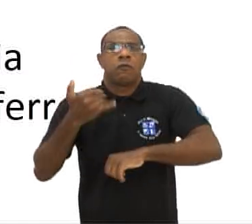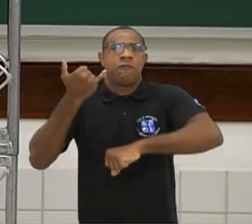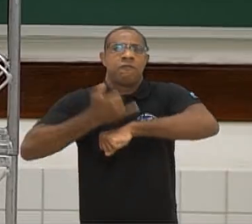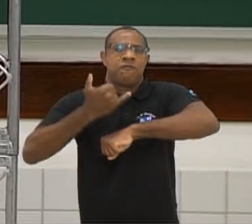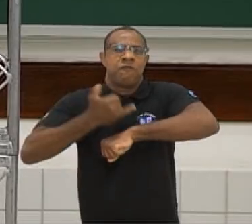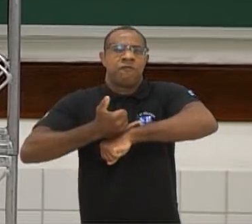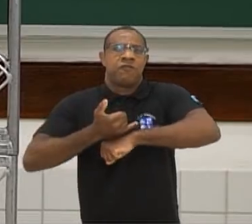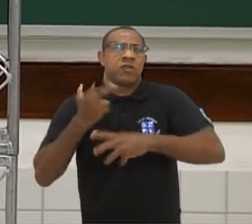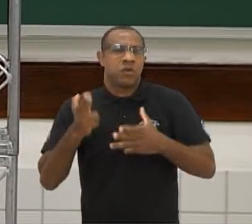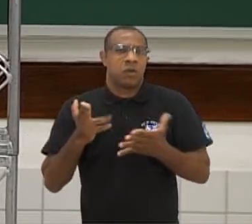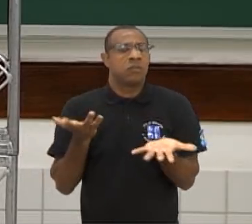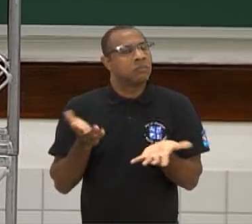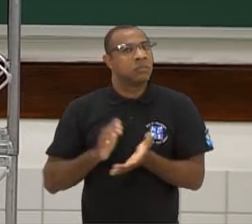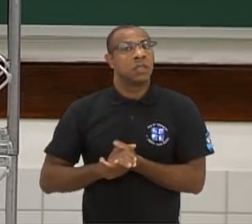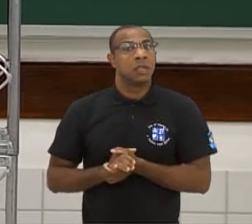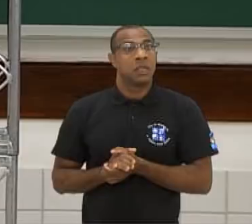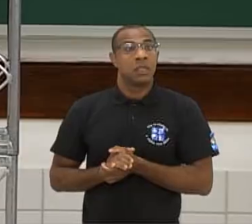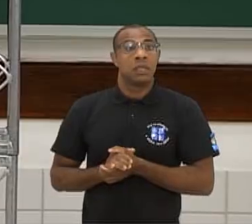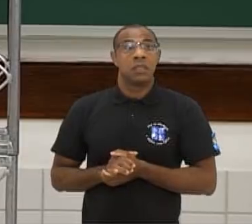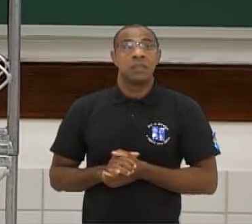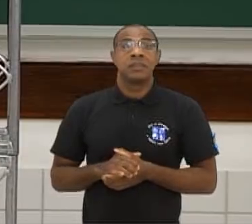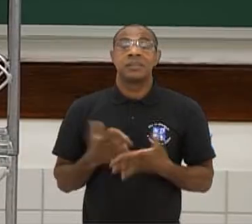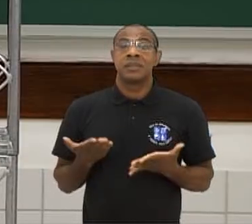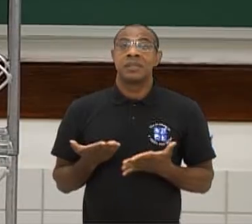Pessoal, a gente tem uma coisa chamada